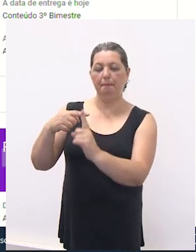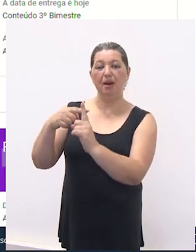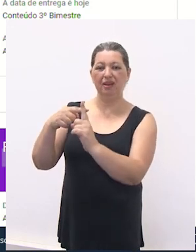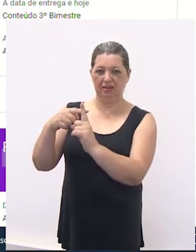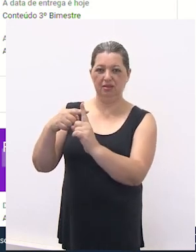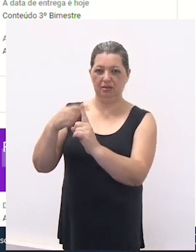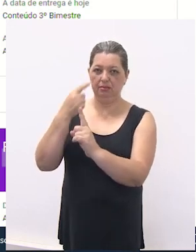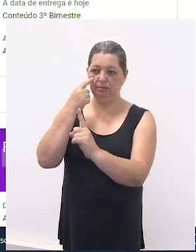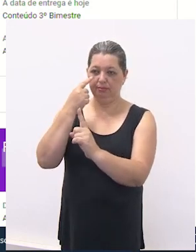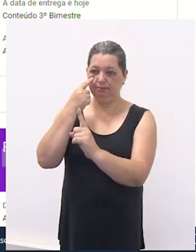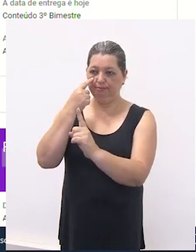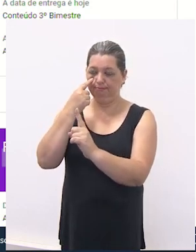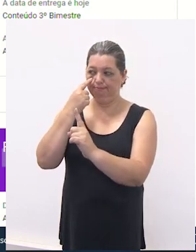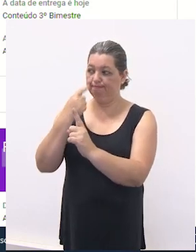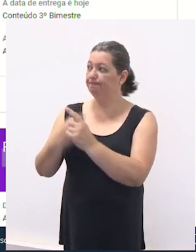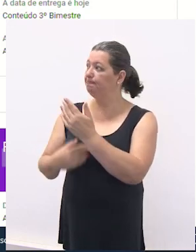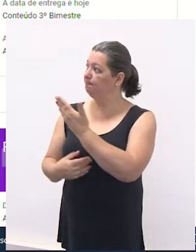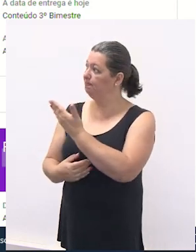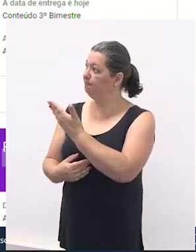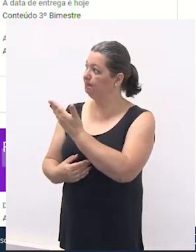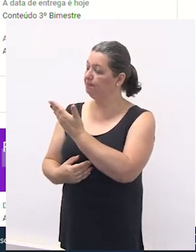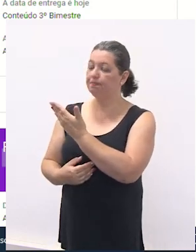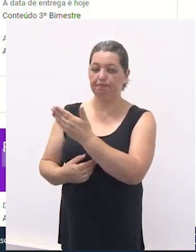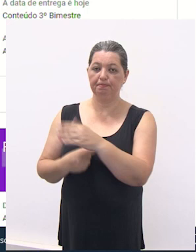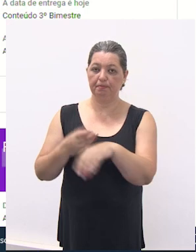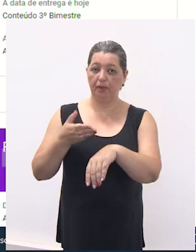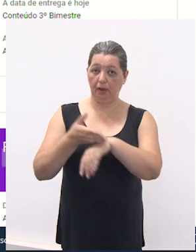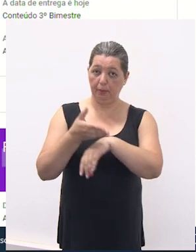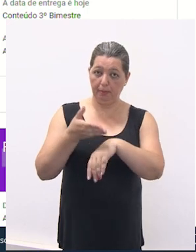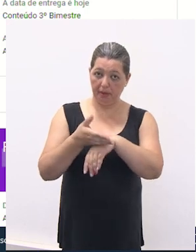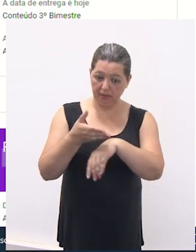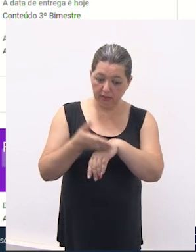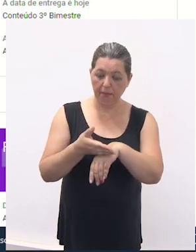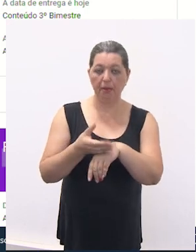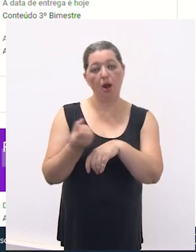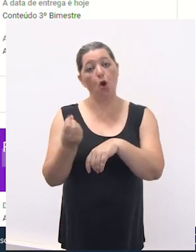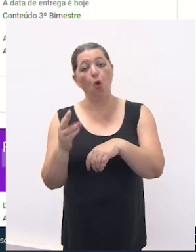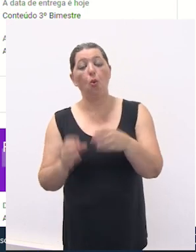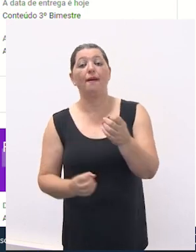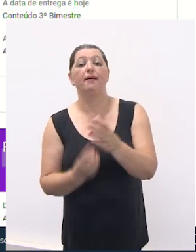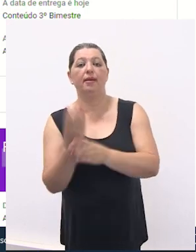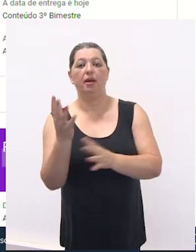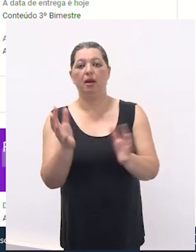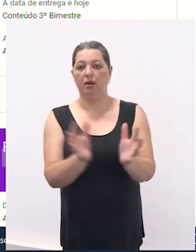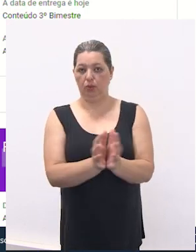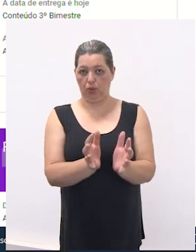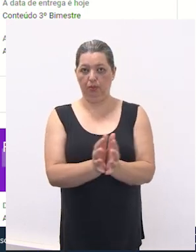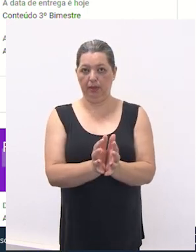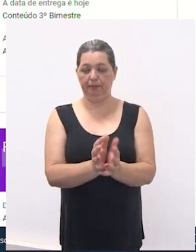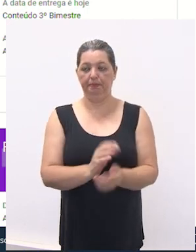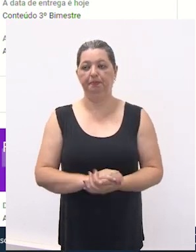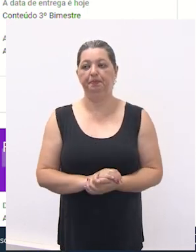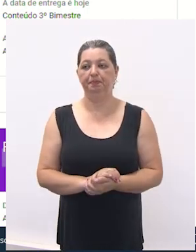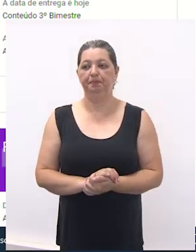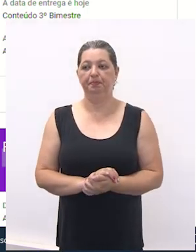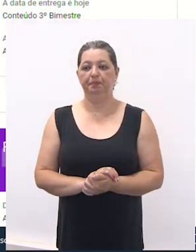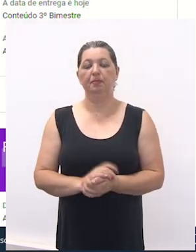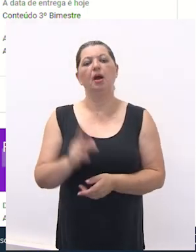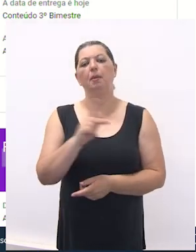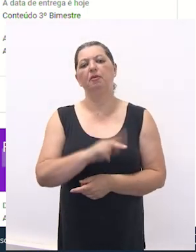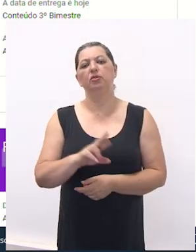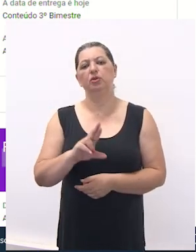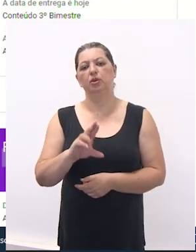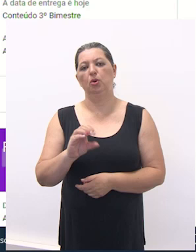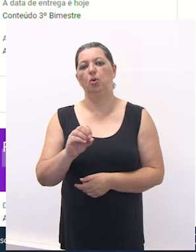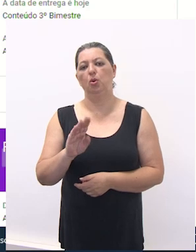e sempre criar ou participar de uma turma. Então, a gente vai... A professora Roberta colocou aqui,